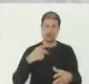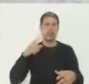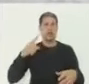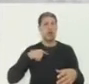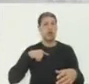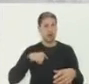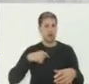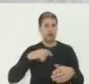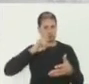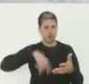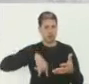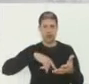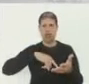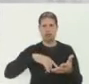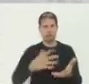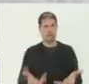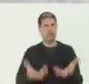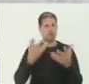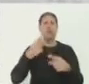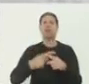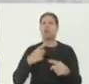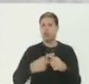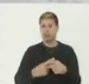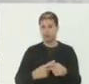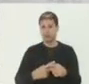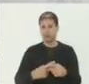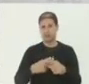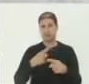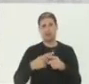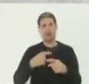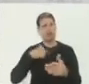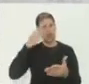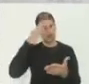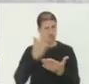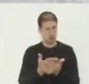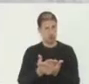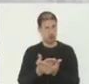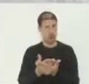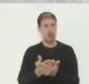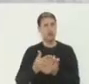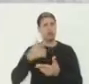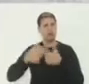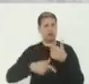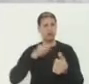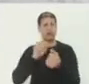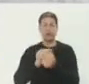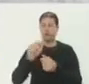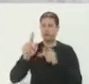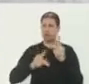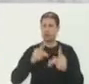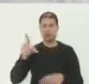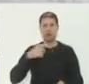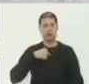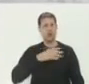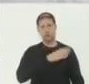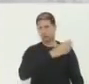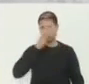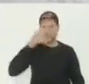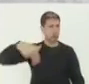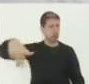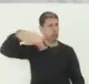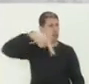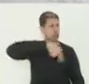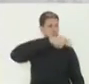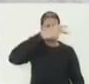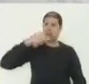dar ênfase nesse documento porque eu acredito que trabalhar junto com aquela população eu ando lá nas ruas e eu vi aquela